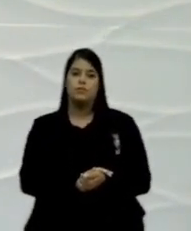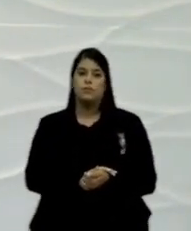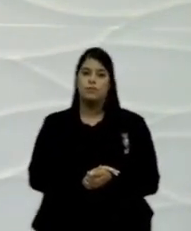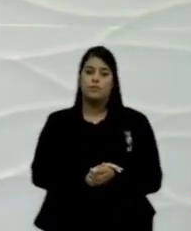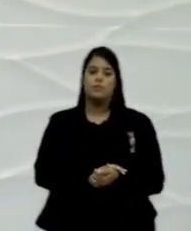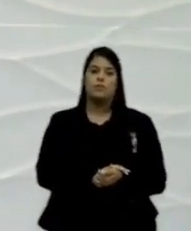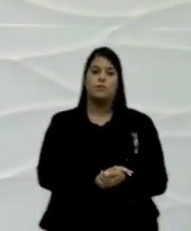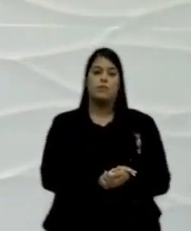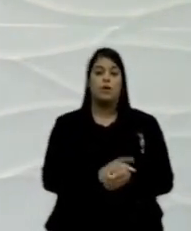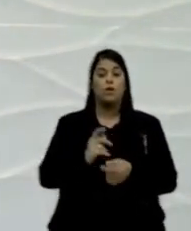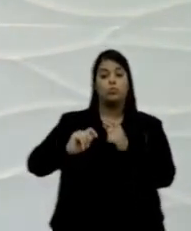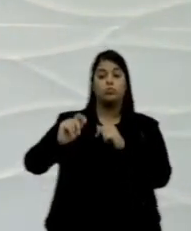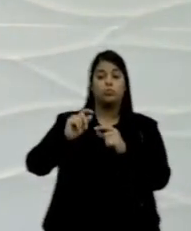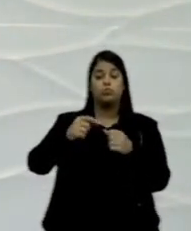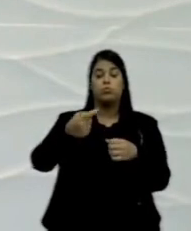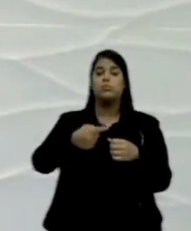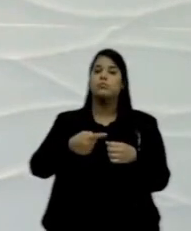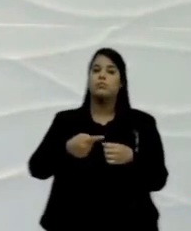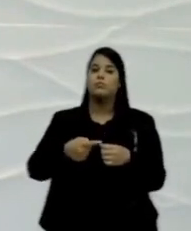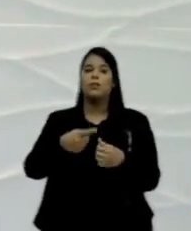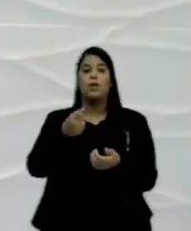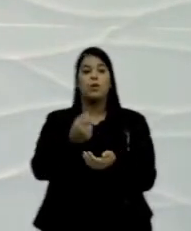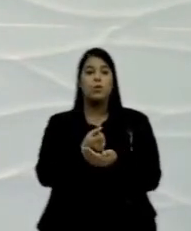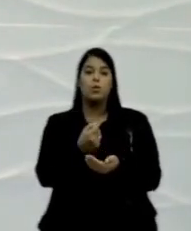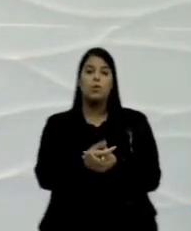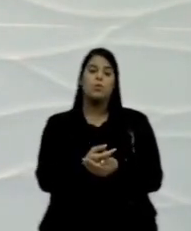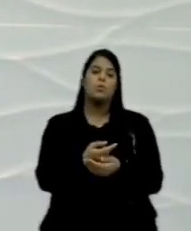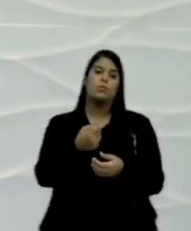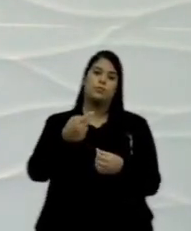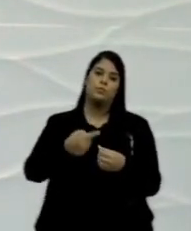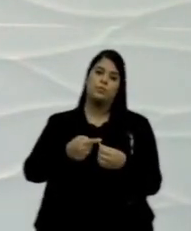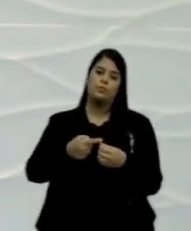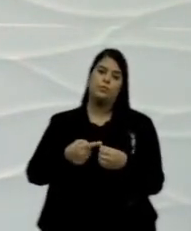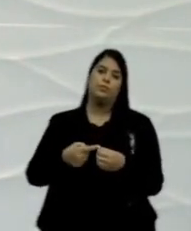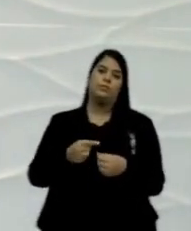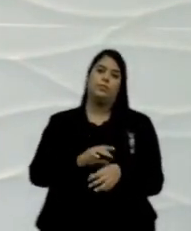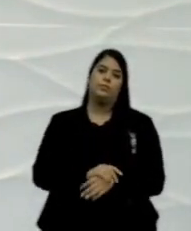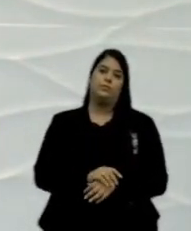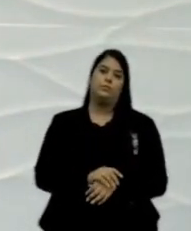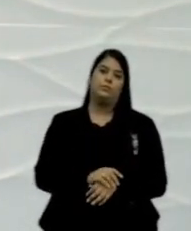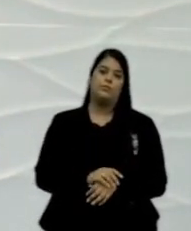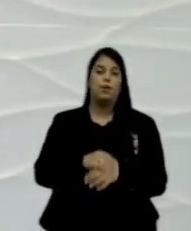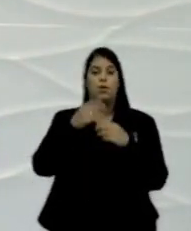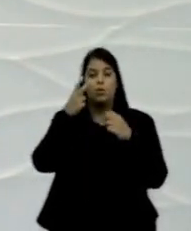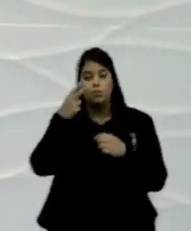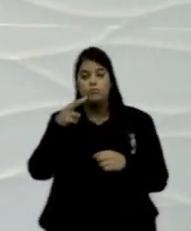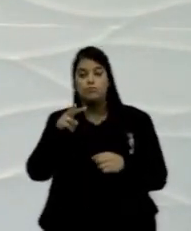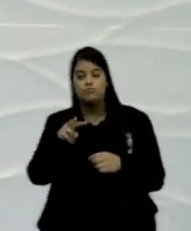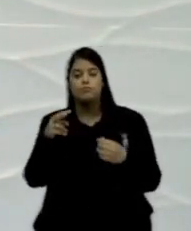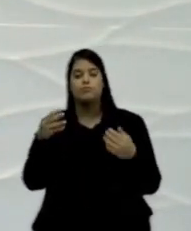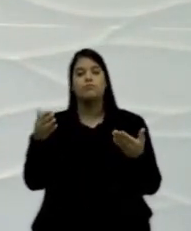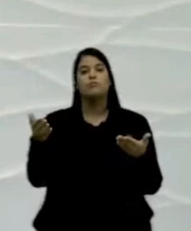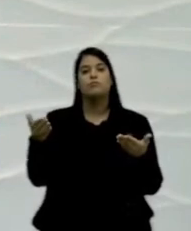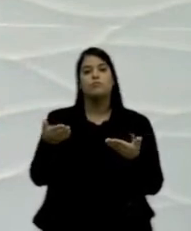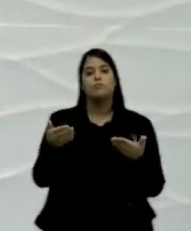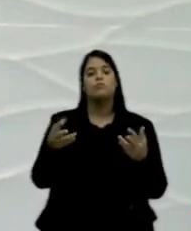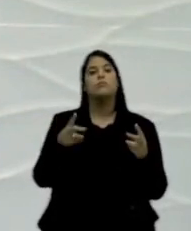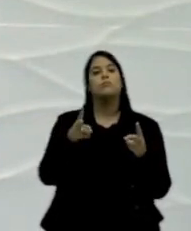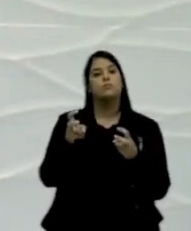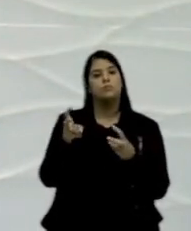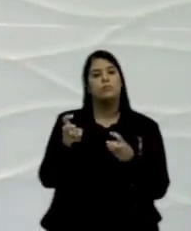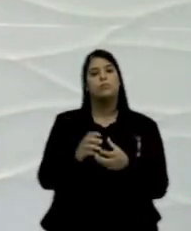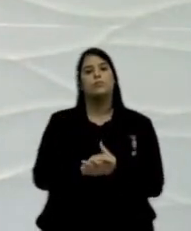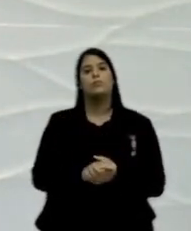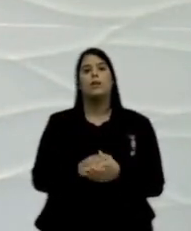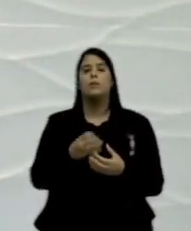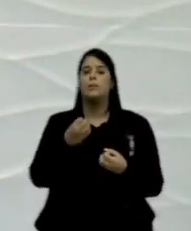Ele deixa renda no município, ele compra no município. Você pode olhar hoje que